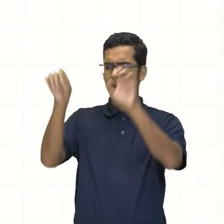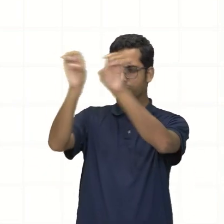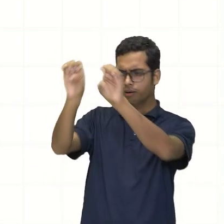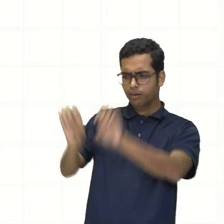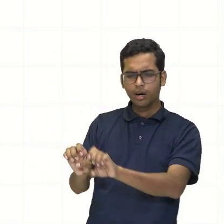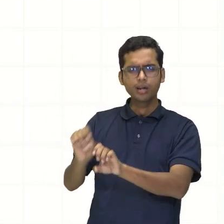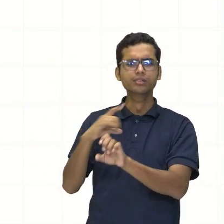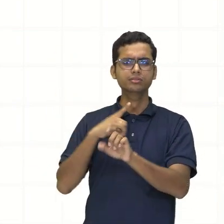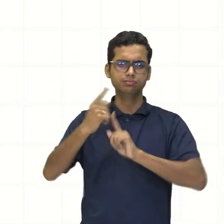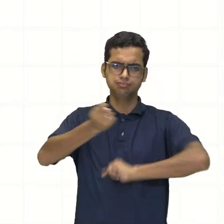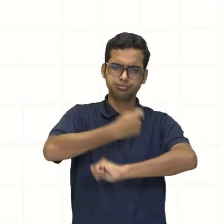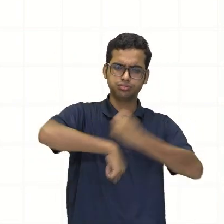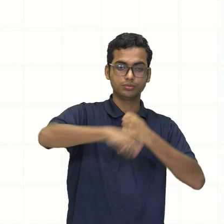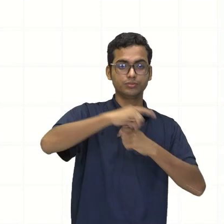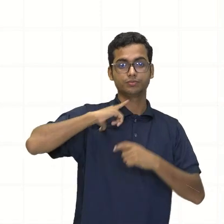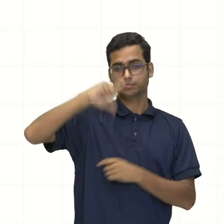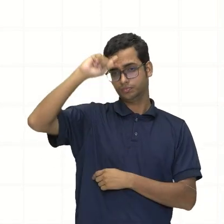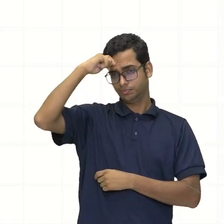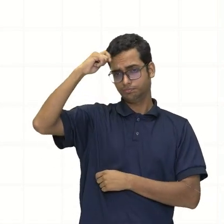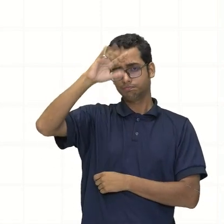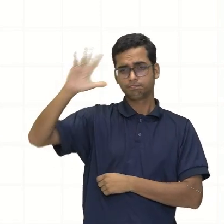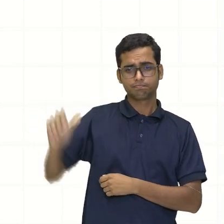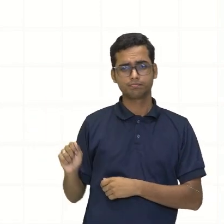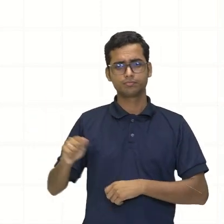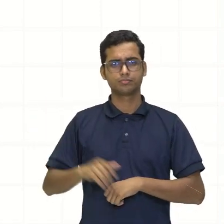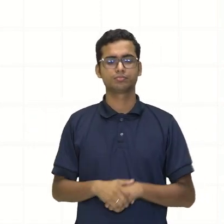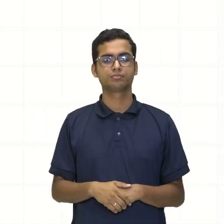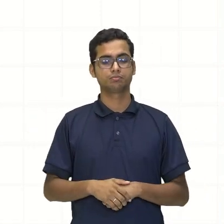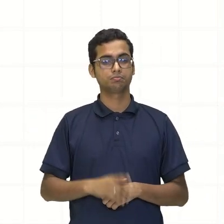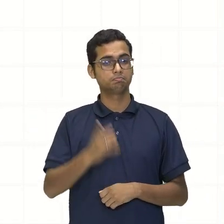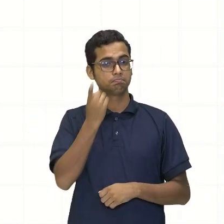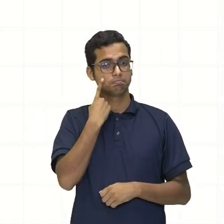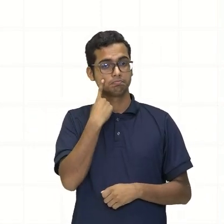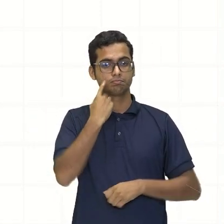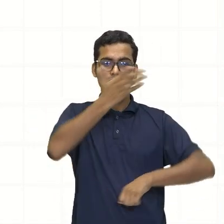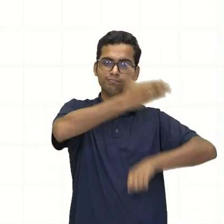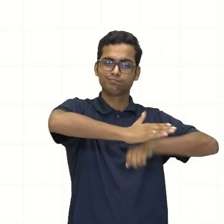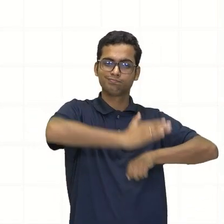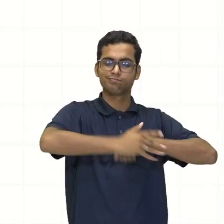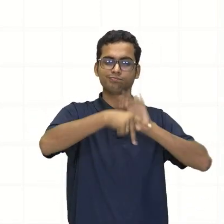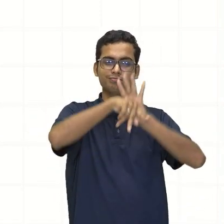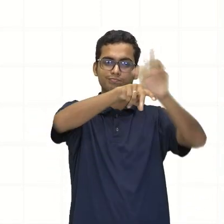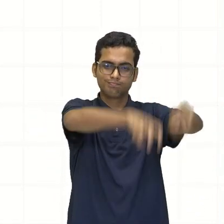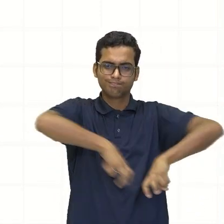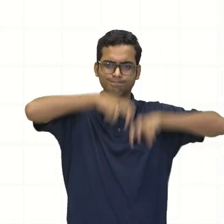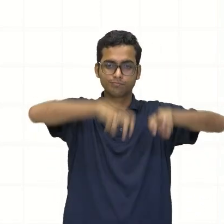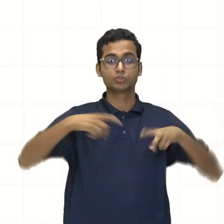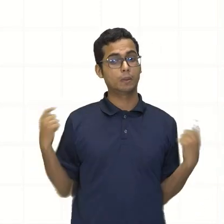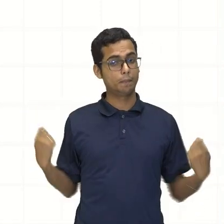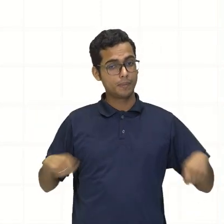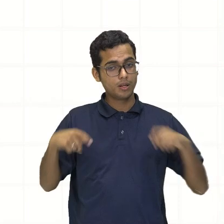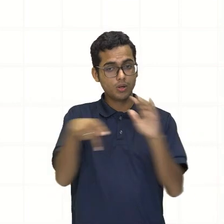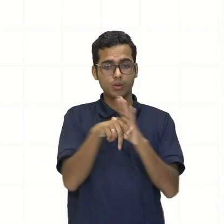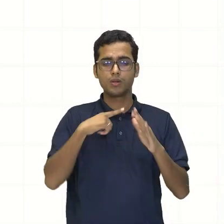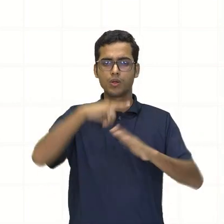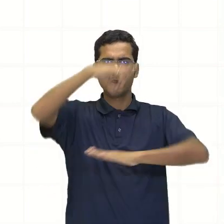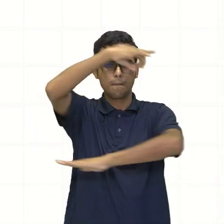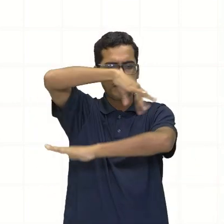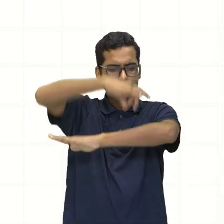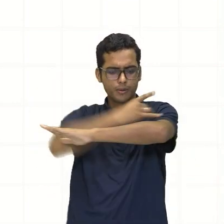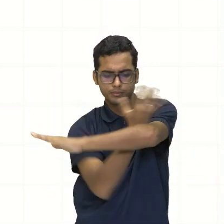africana, professora? Bem, vamos verificar a prática da agricultura. Claro, é necessário fazer as plantações